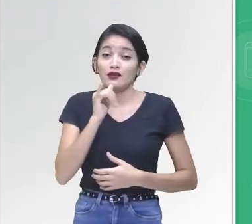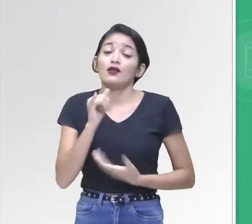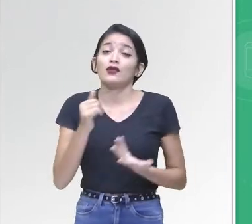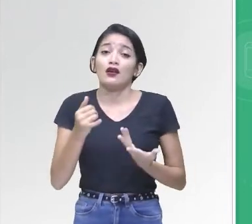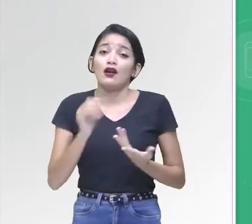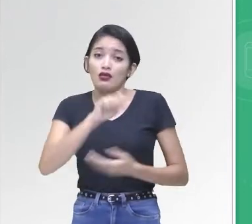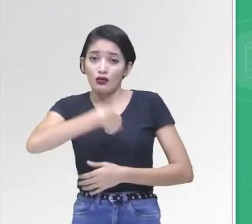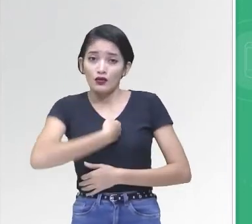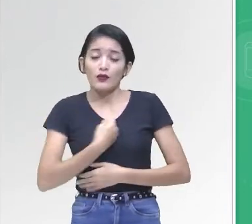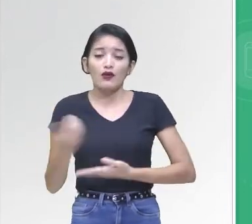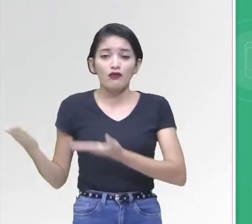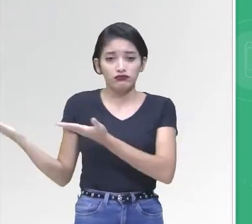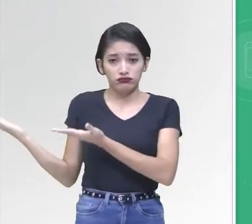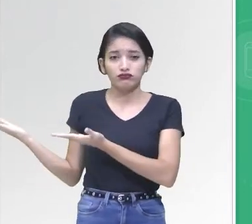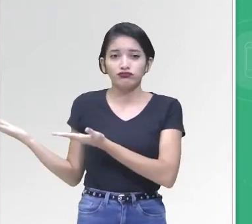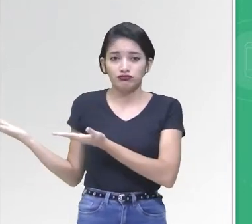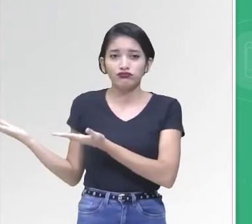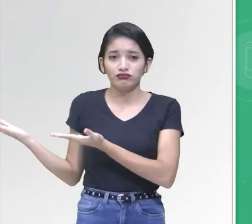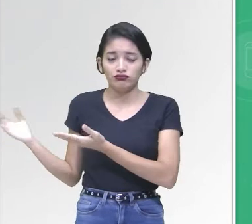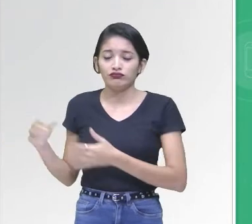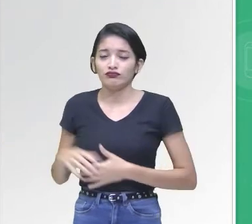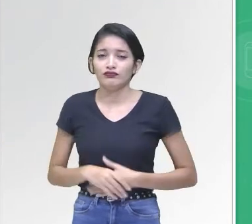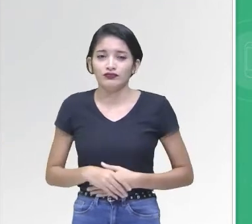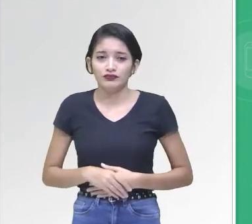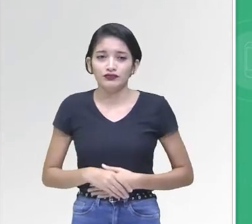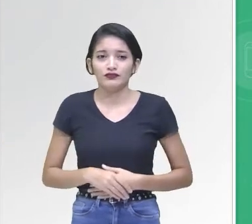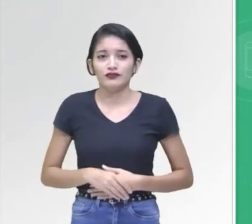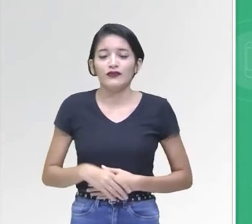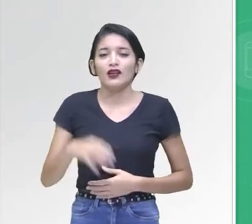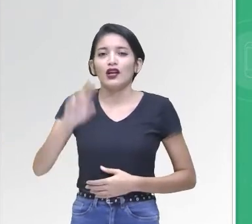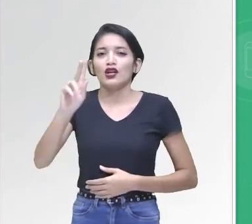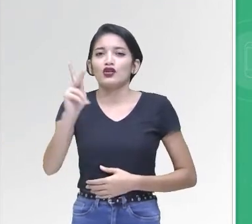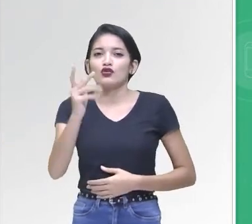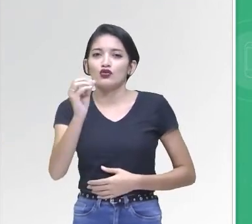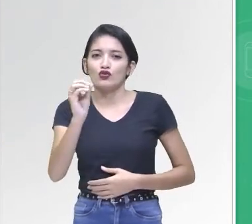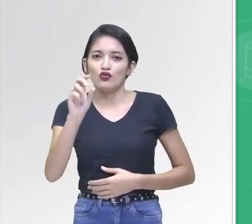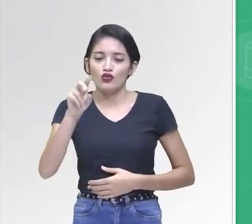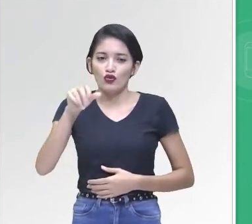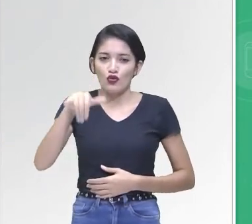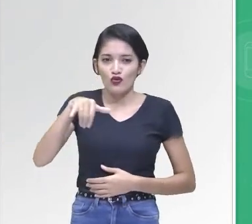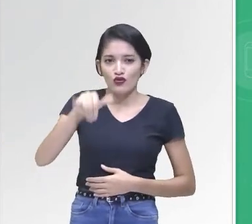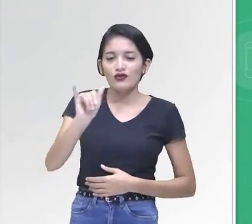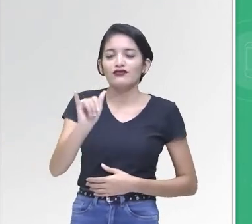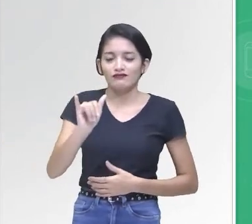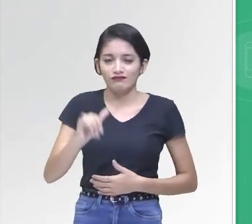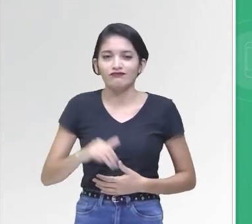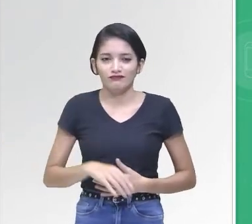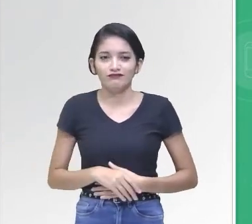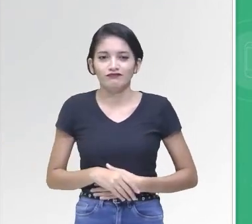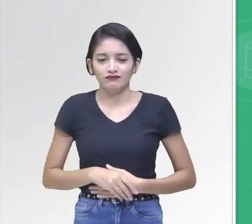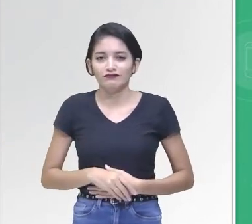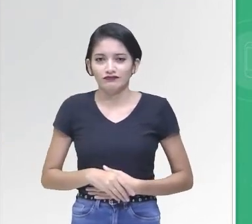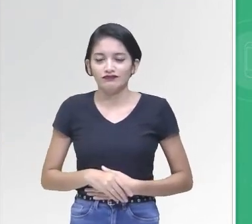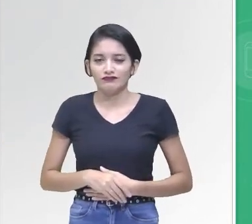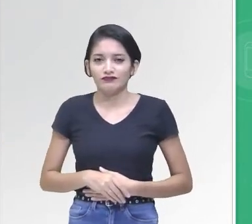con mis alumnos. Hoy yo trabajo mucho. Hoy yo hablo contigo. Hoy yo arreglo mi